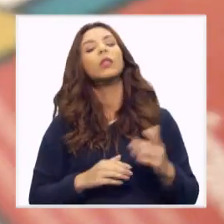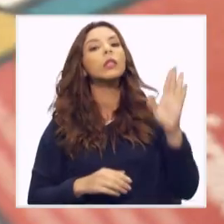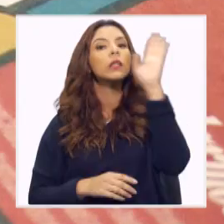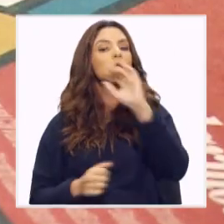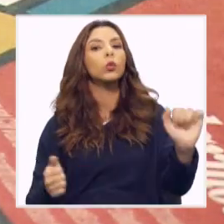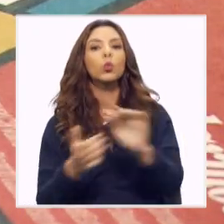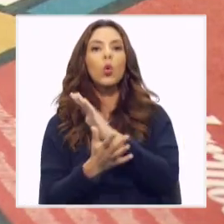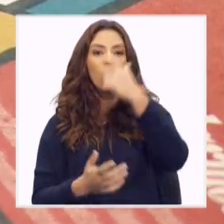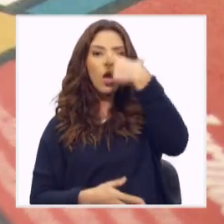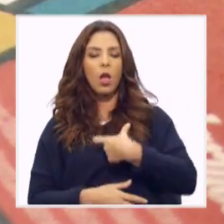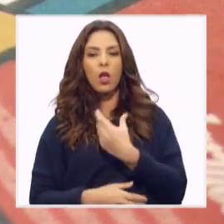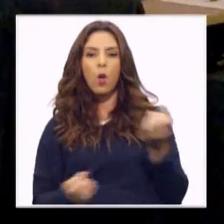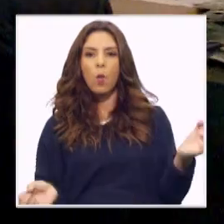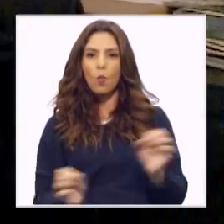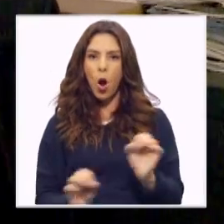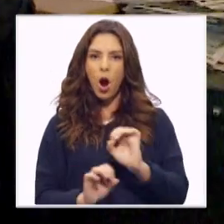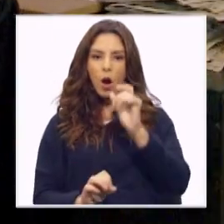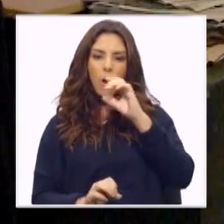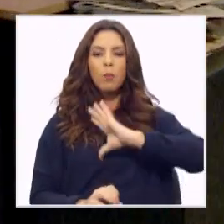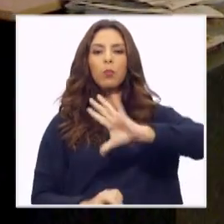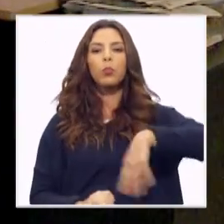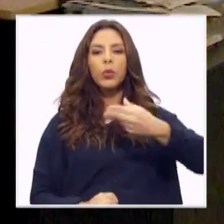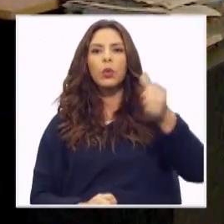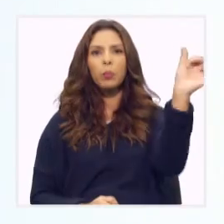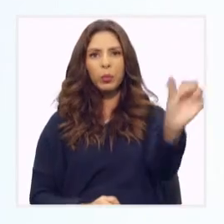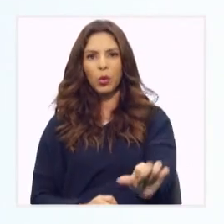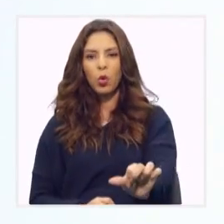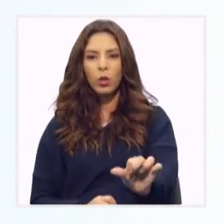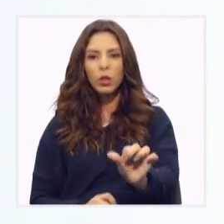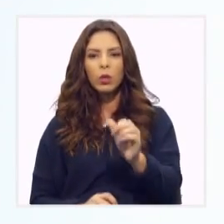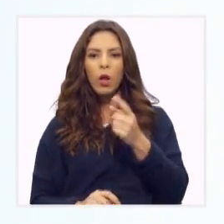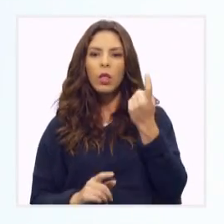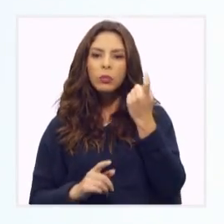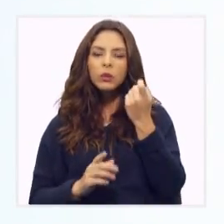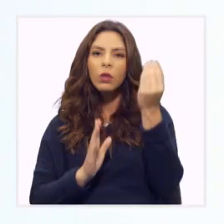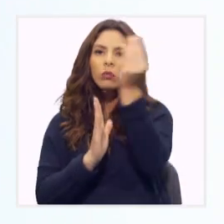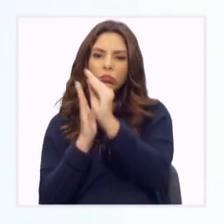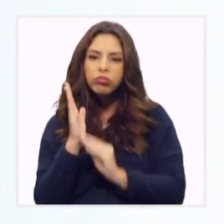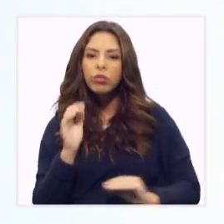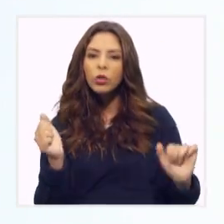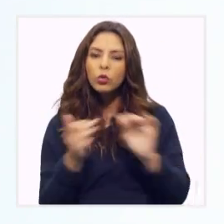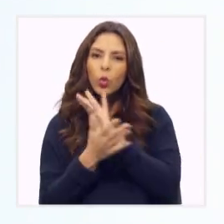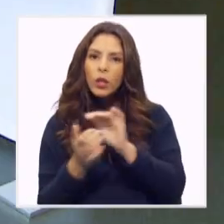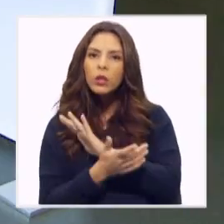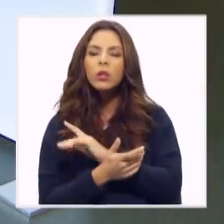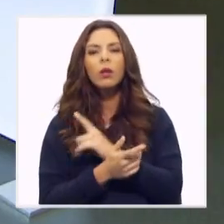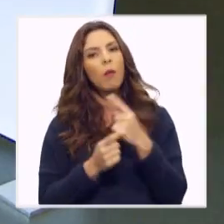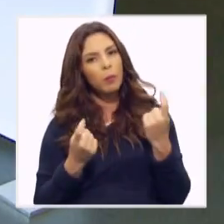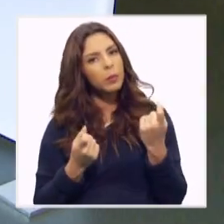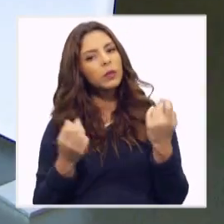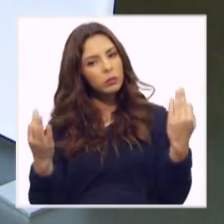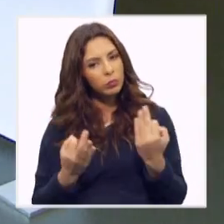Sem um jornalista o mundo ficaria pior porque não haveria tanto escrutínio e é preciso nas sociedades haver